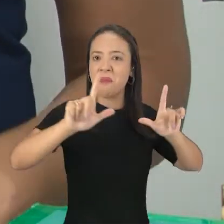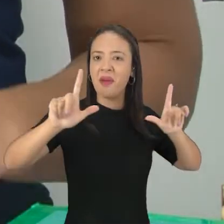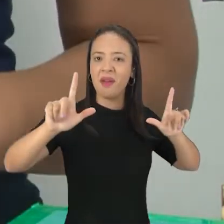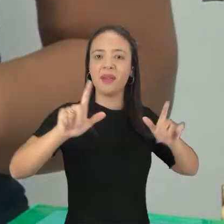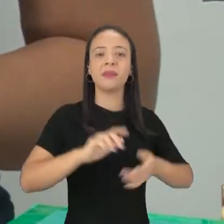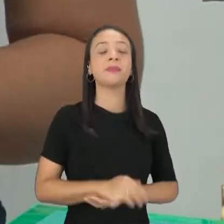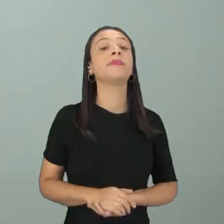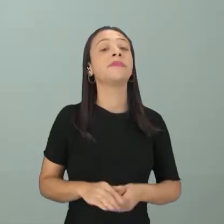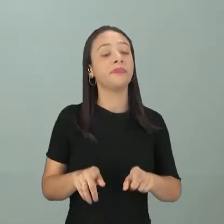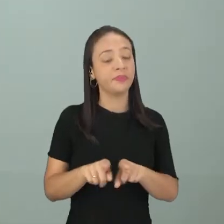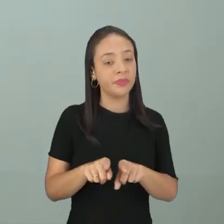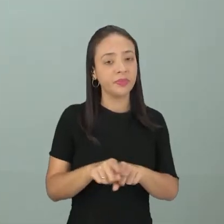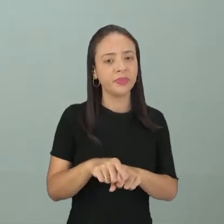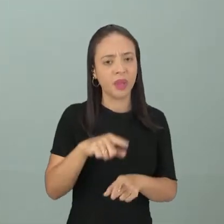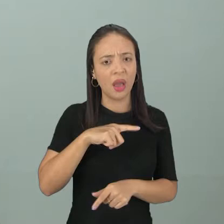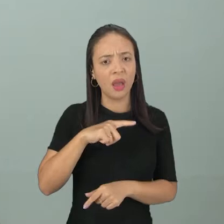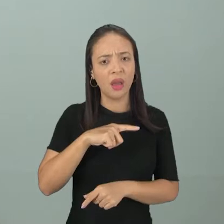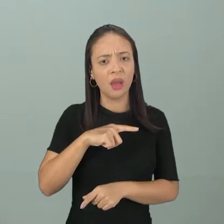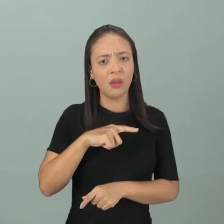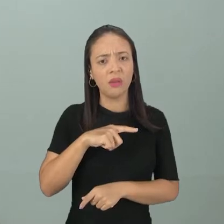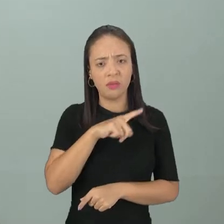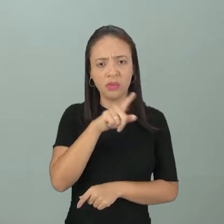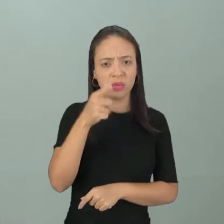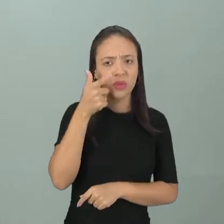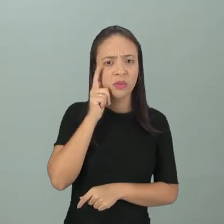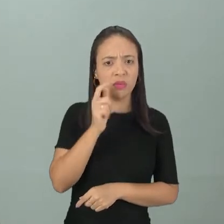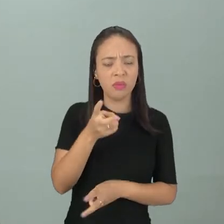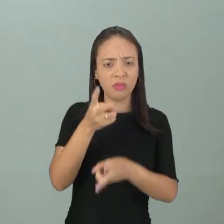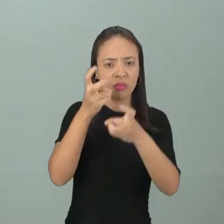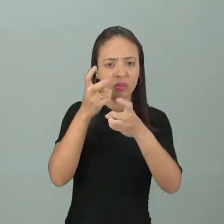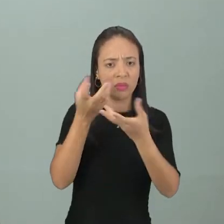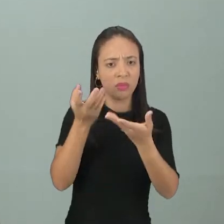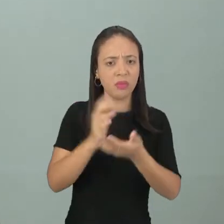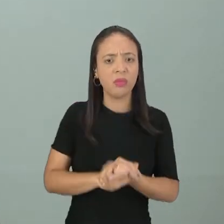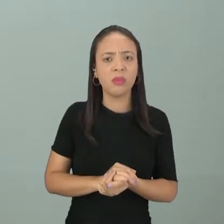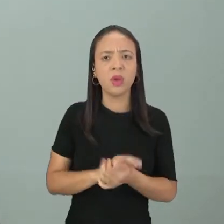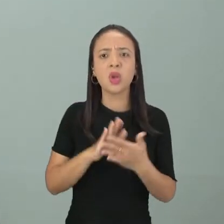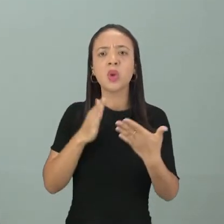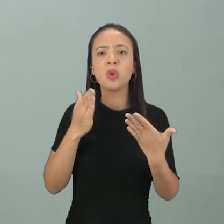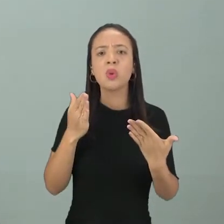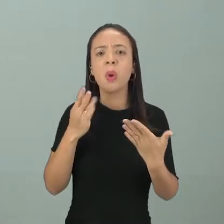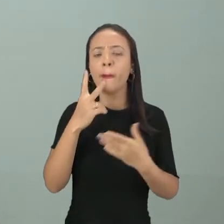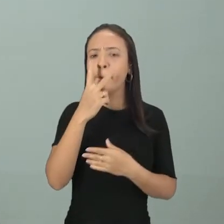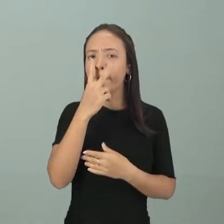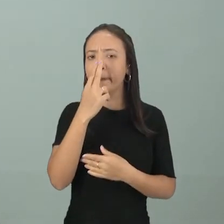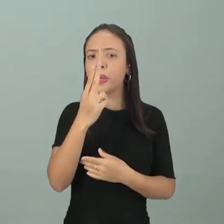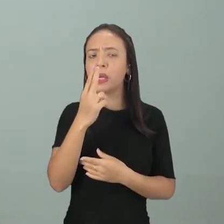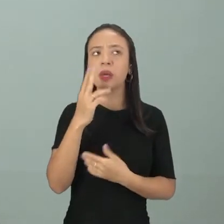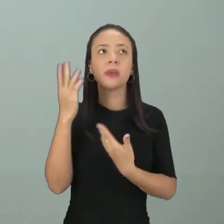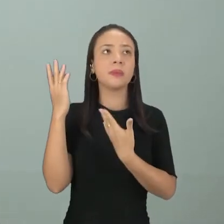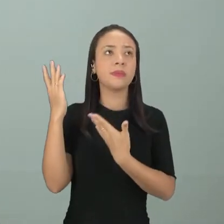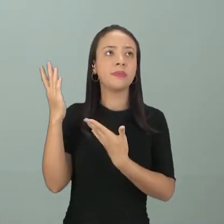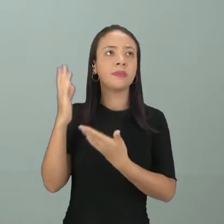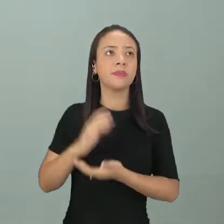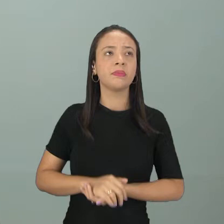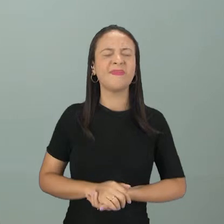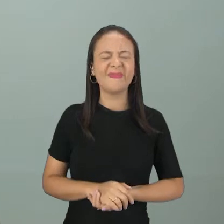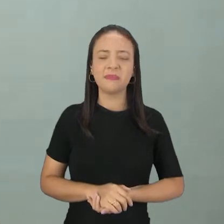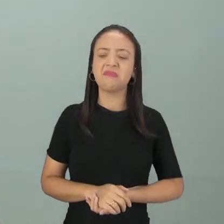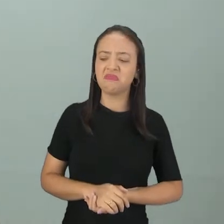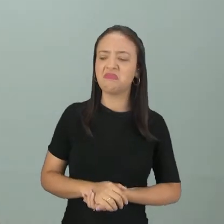só. Temos mais algum aqui? Vocês conseguiram identificar? Qual será que se parece? Esse aqui